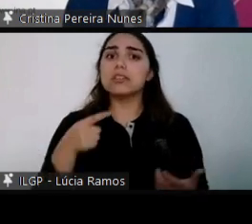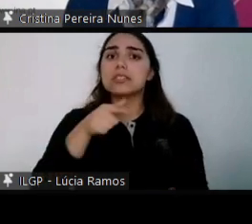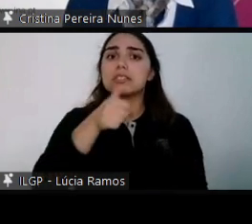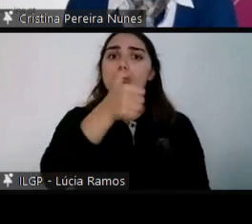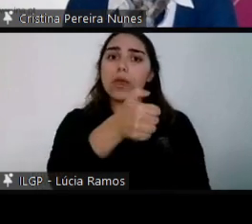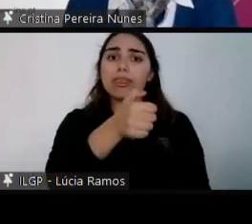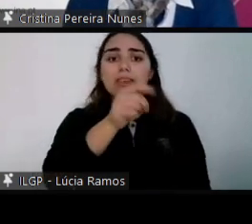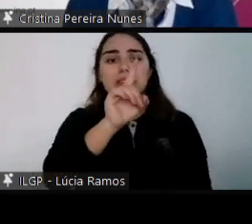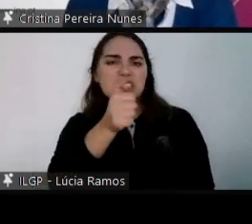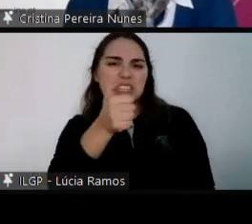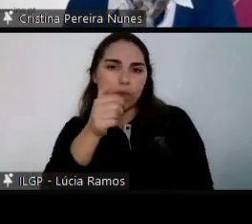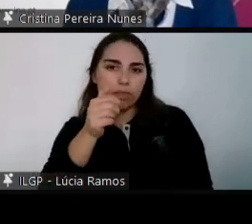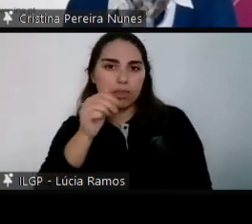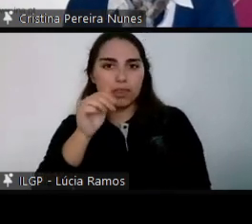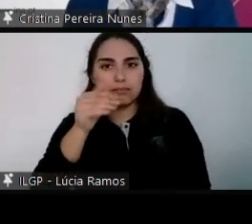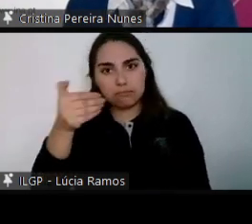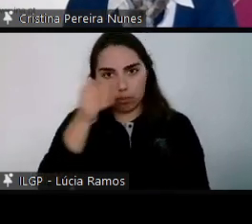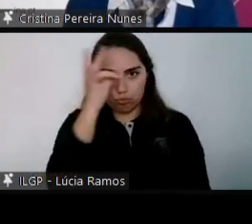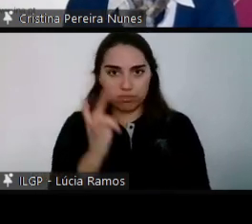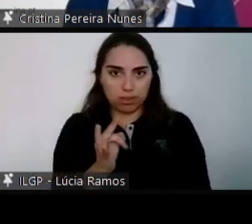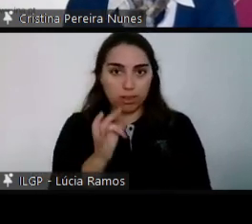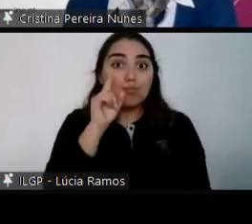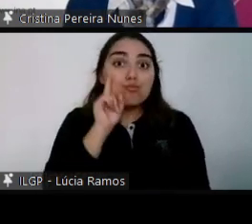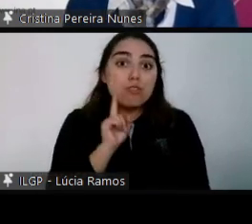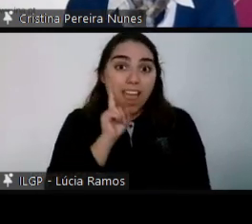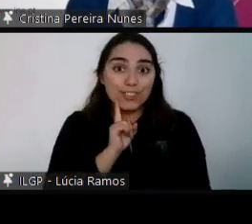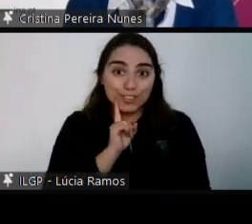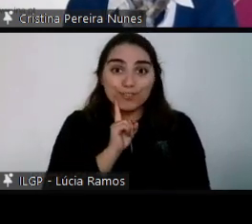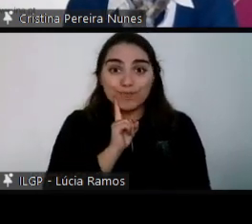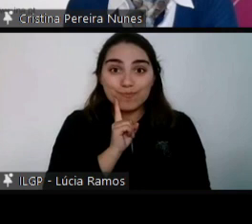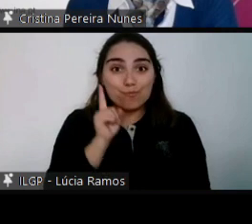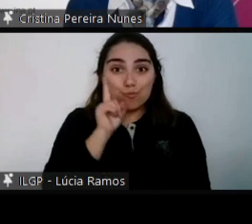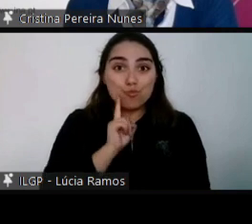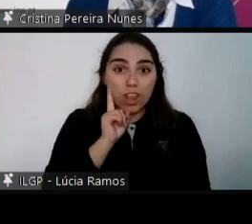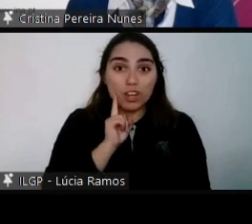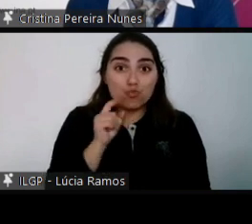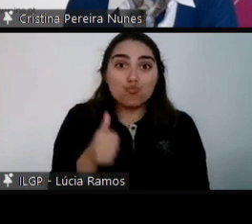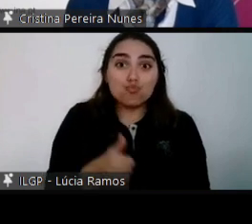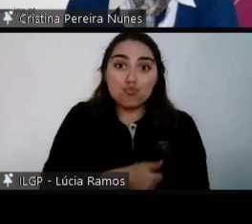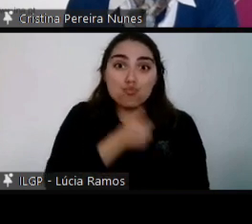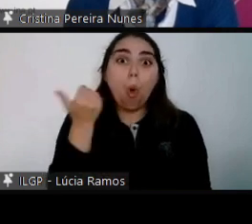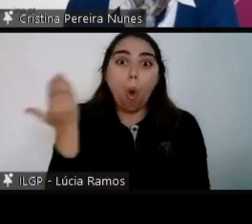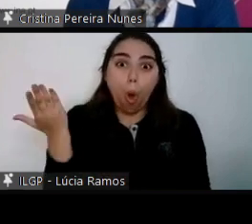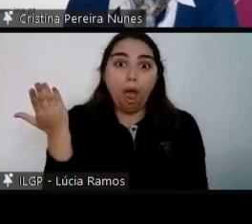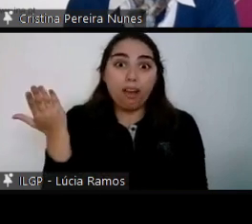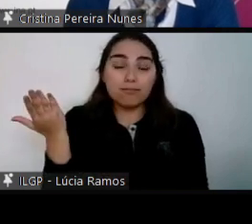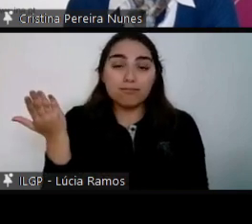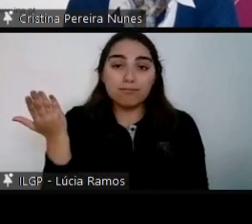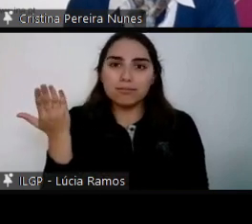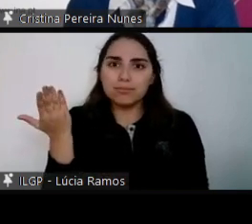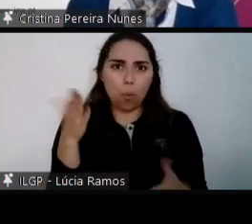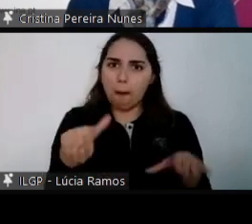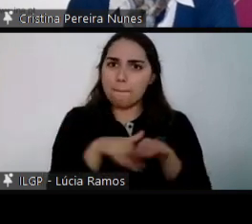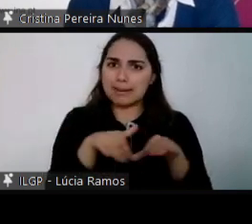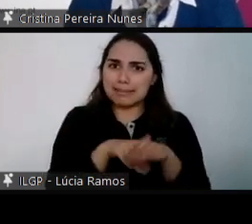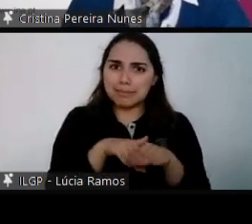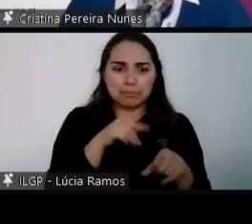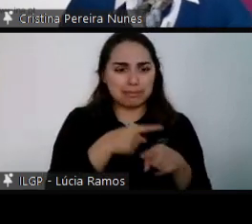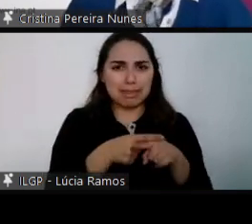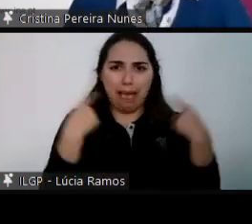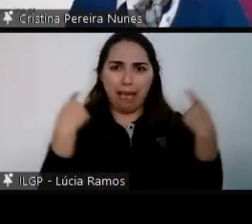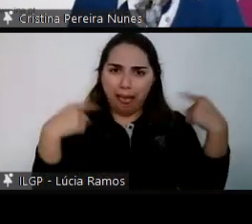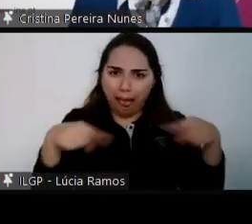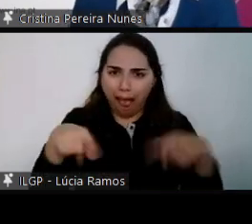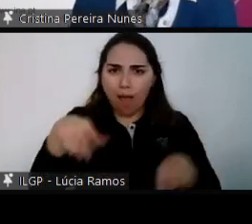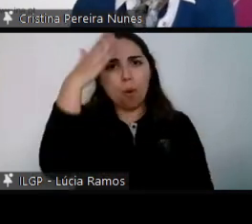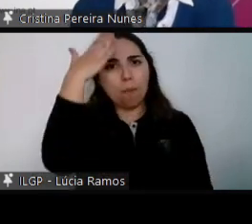será um público feminino, o que significa que as senhoras estão a ganhar e estão a participar ativamente, e estão interessadas nestas competências de